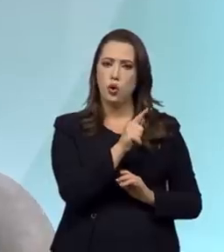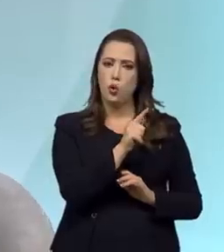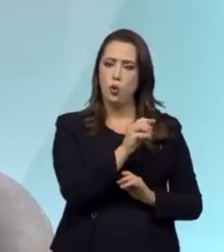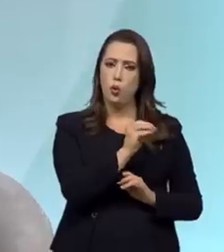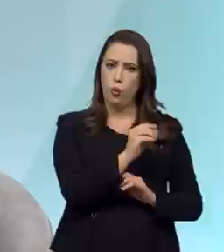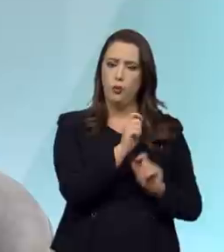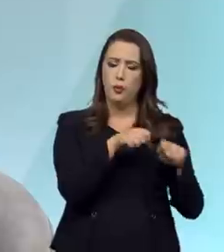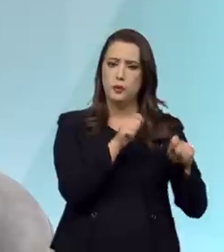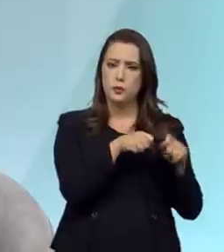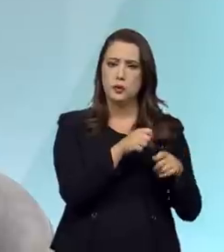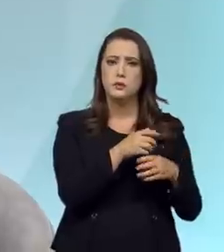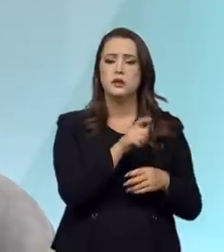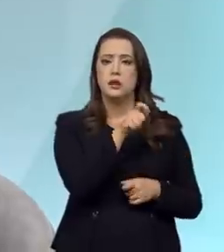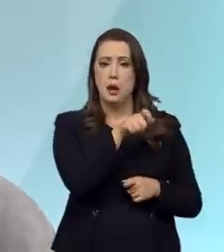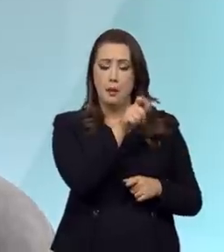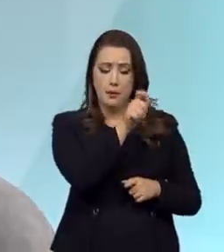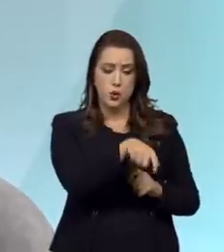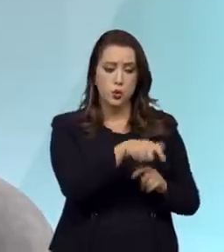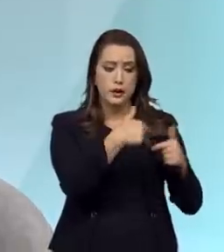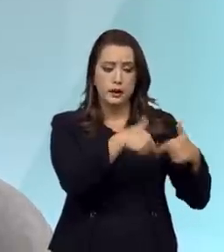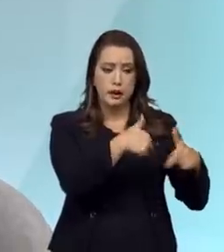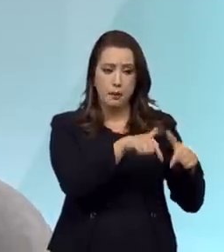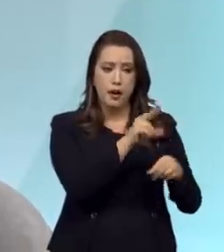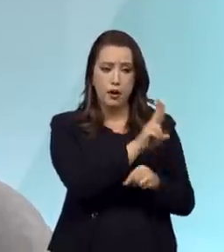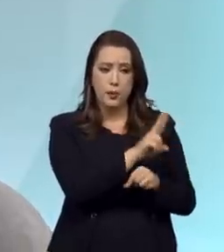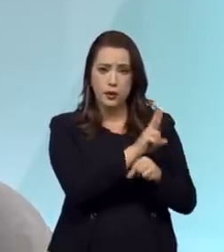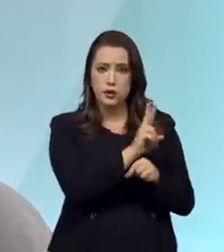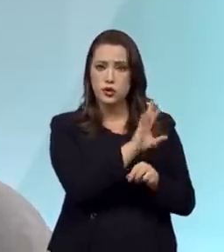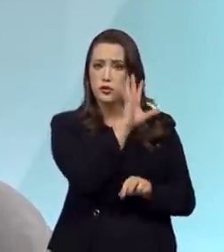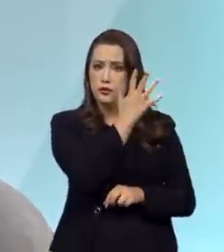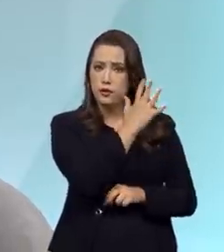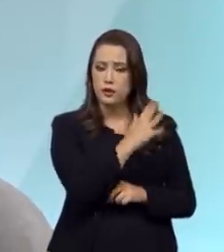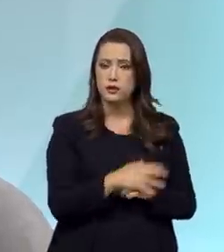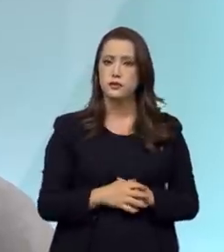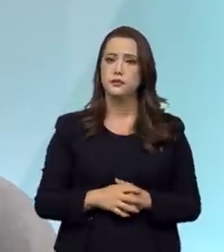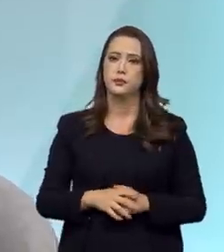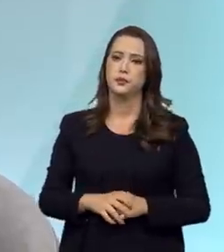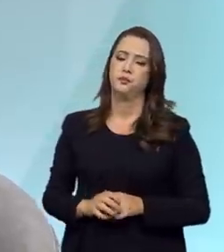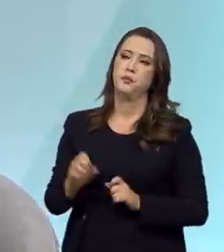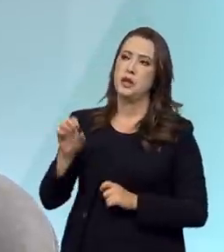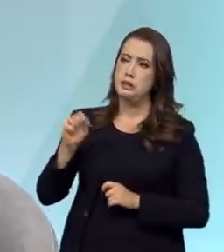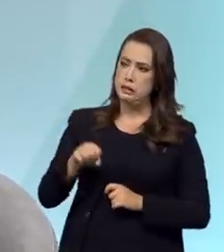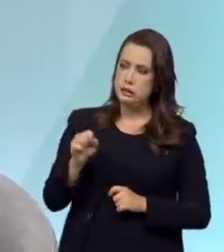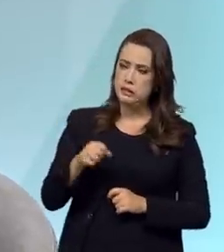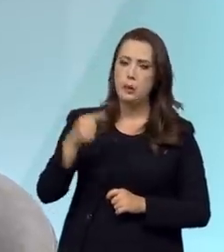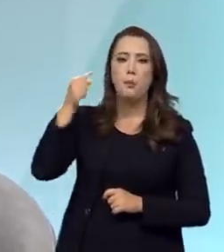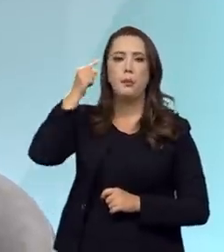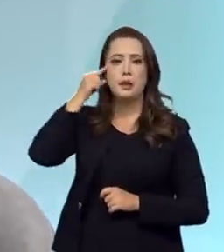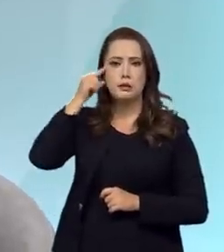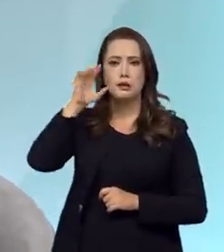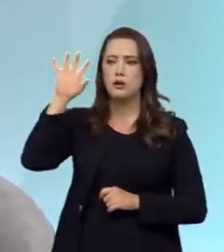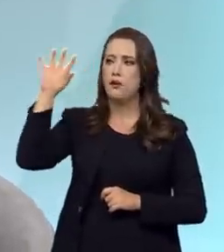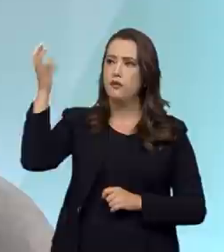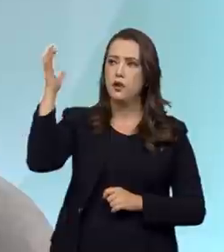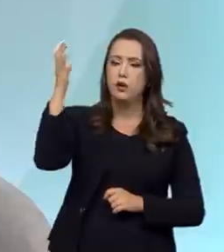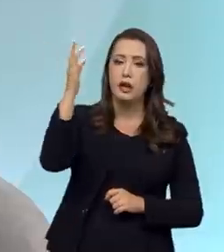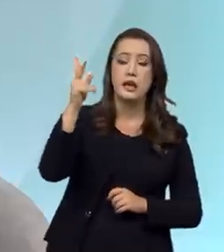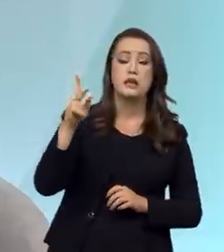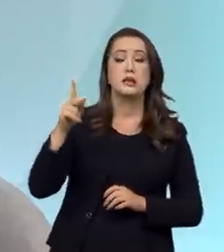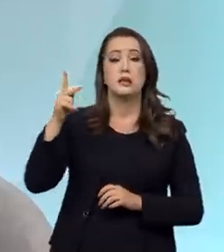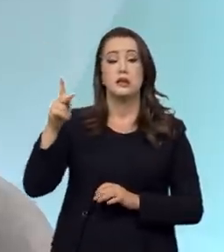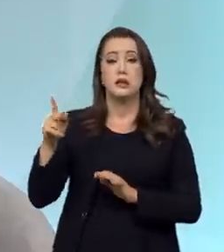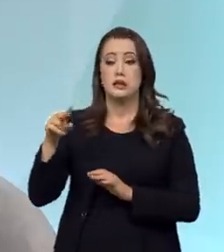Problema usar o mercado de carbono na área de vegetação nativa que nós temos uma